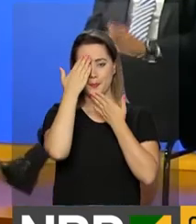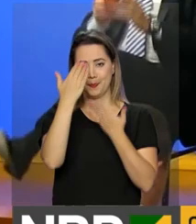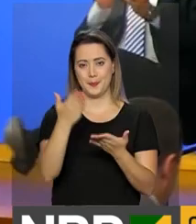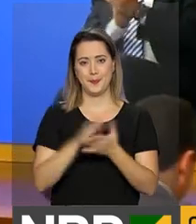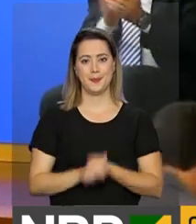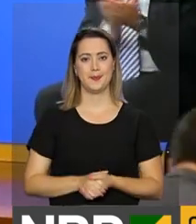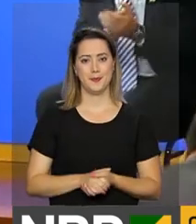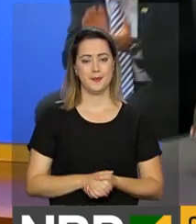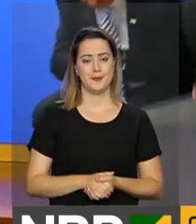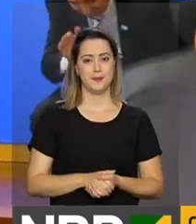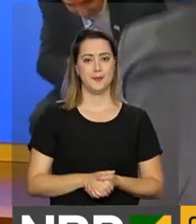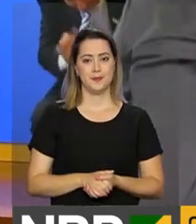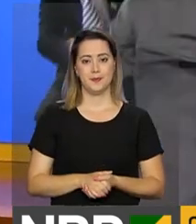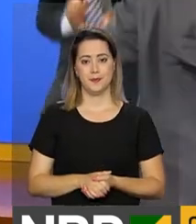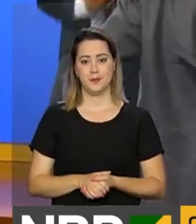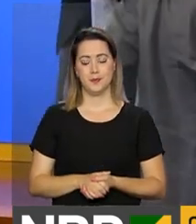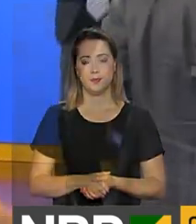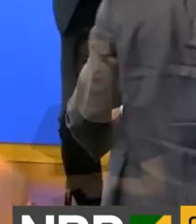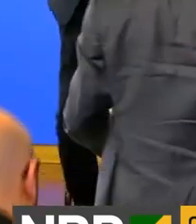obrigado.